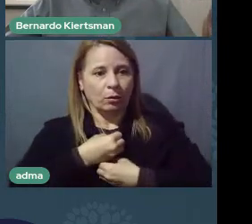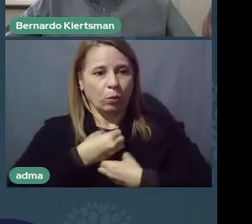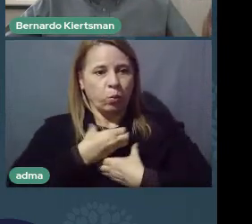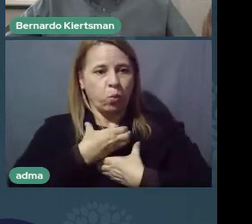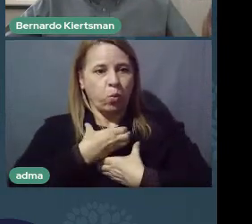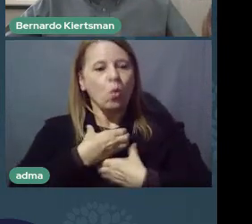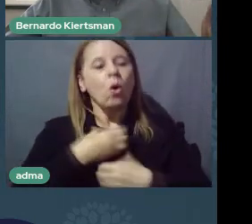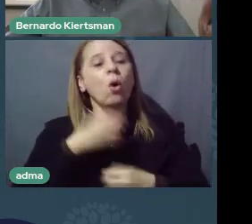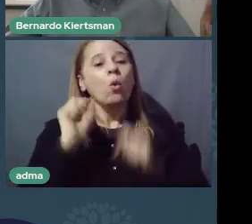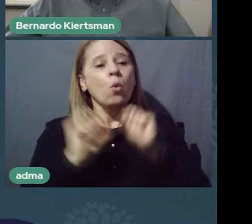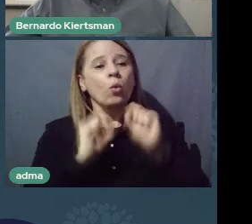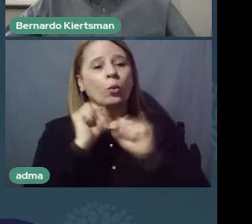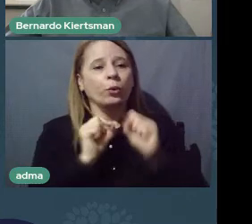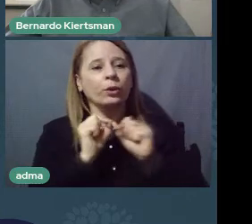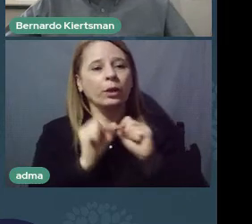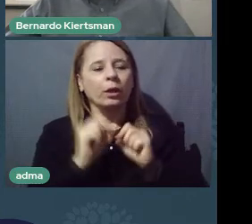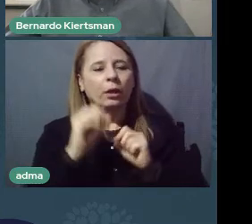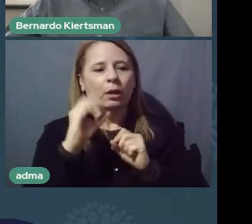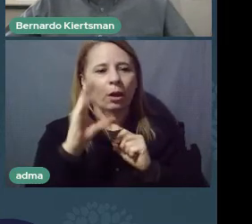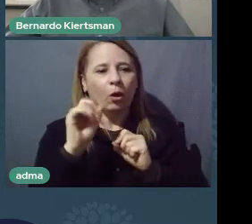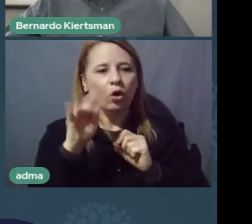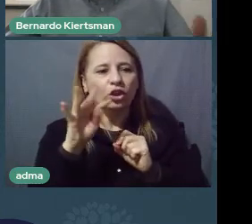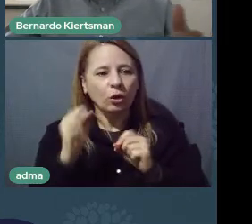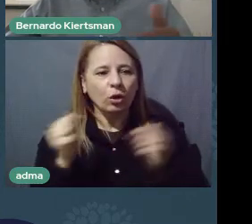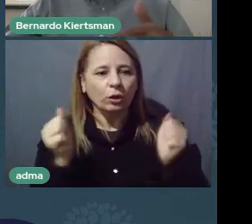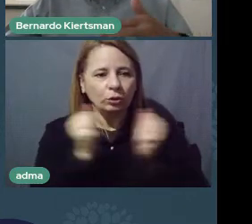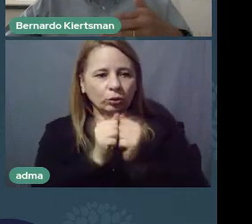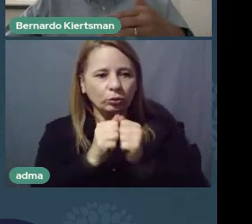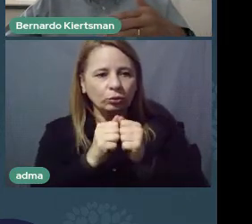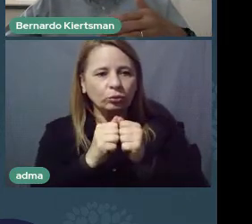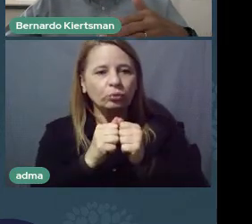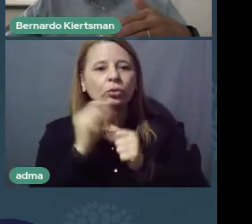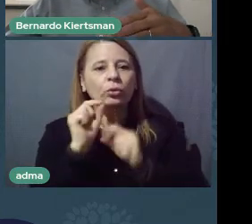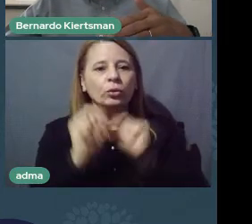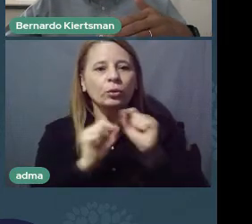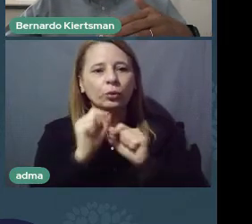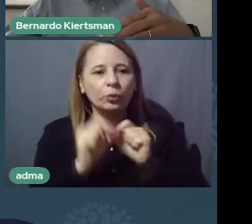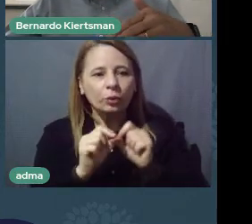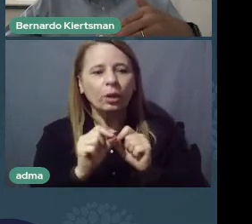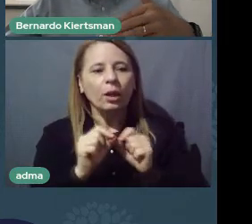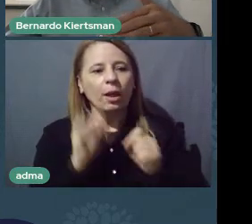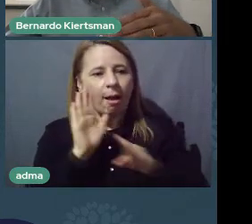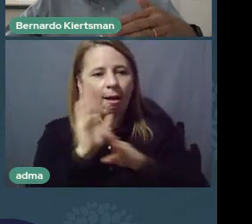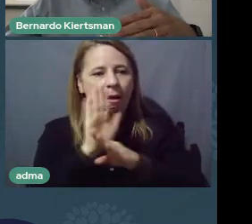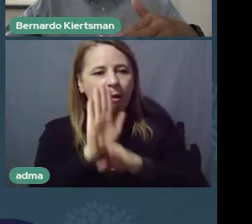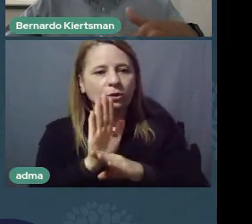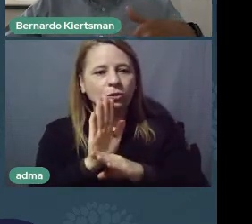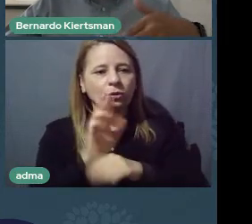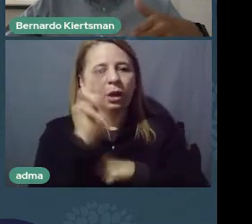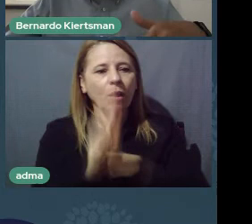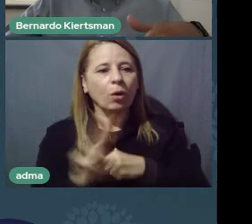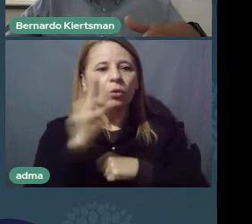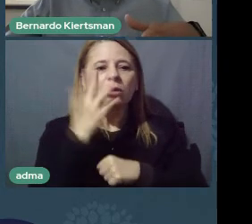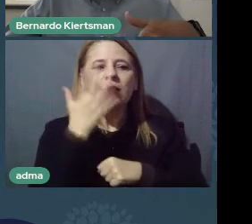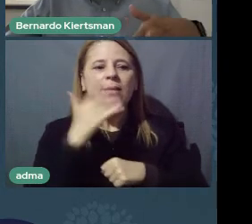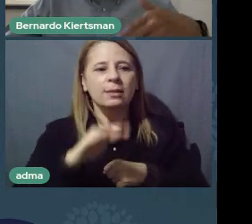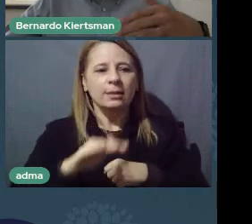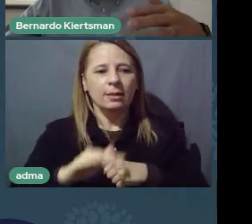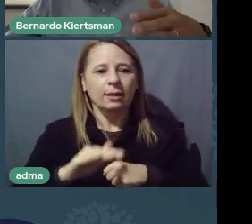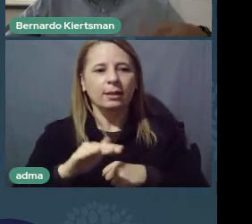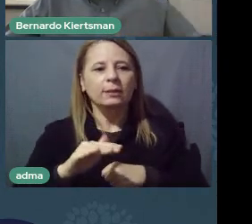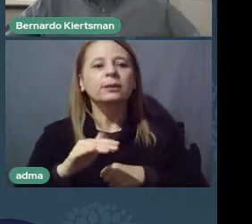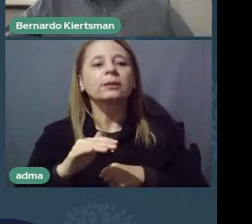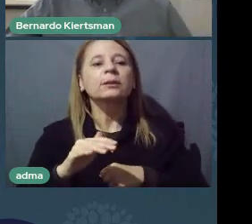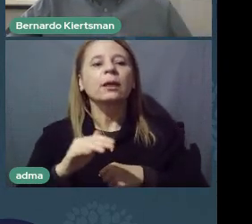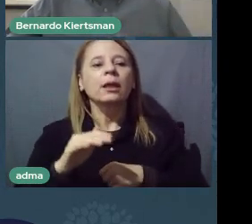com o corticoide inalatório, e isso a gente utiliza em crianças, principalmente em